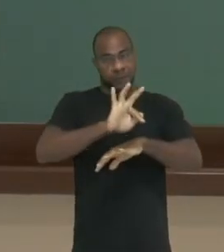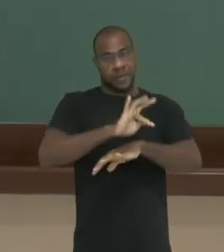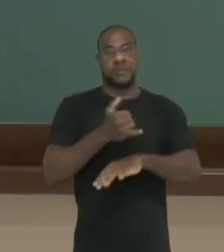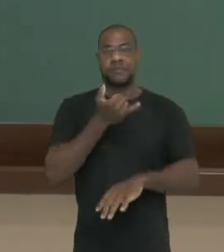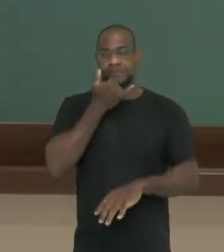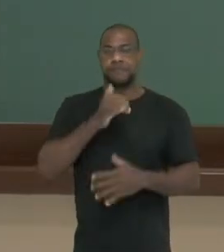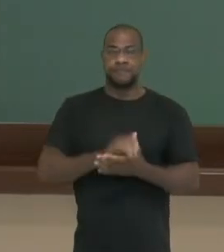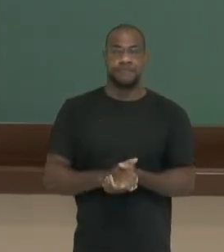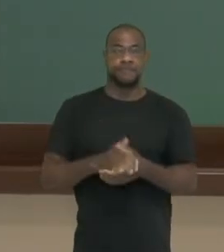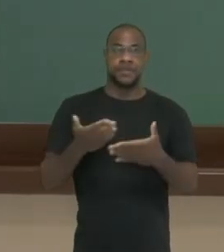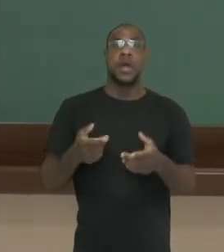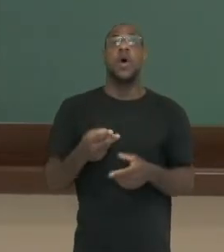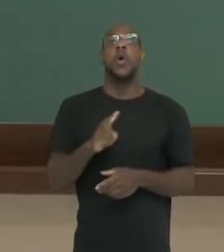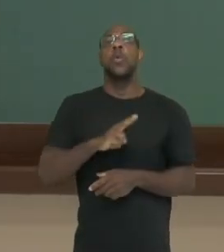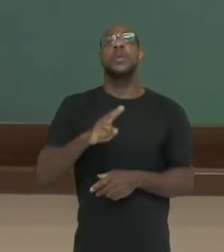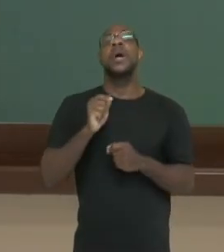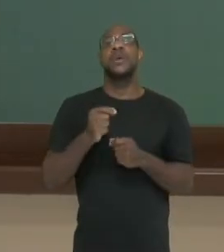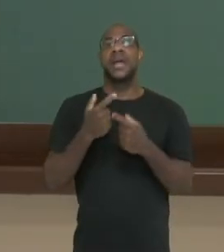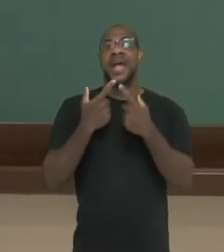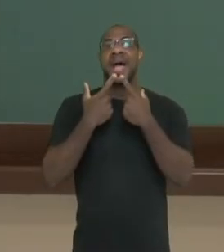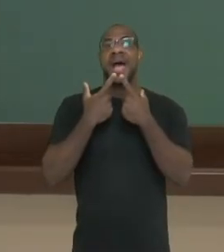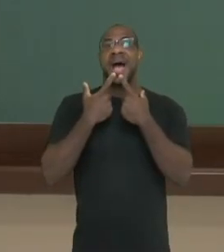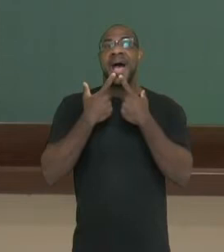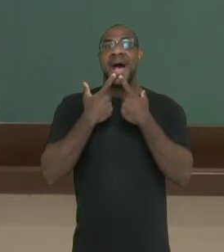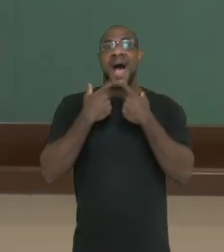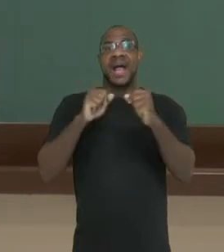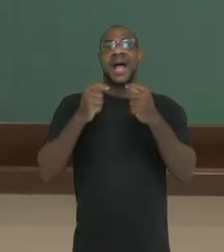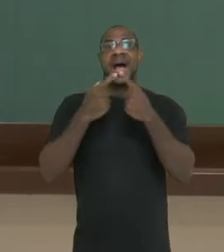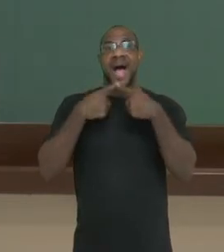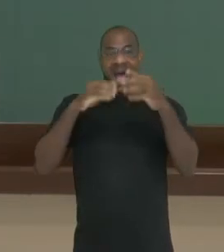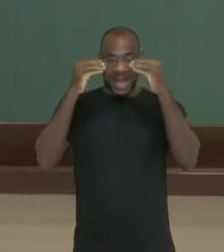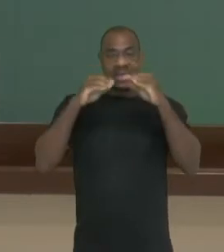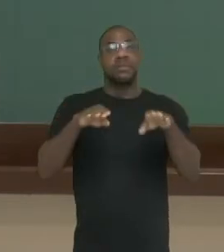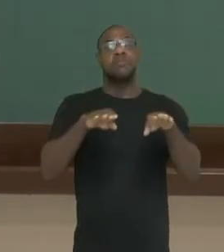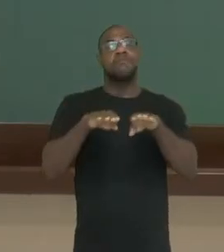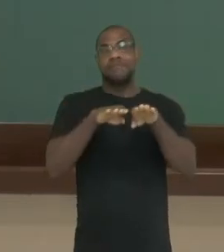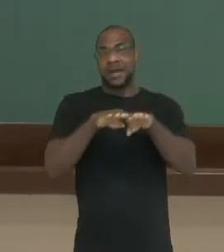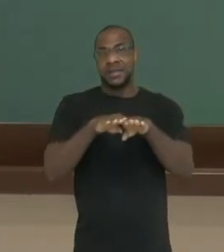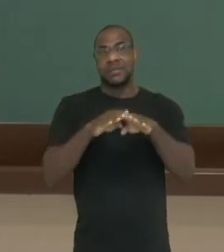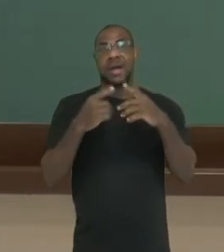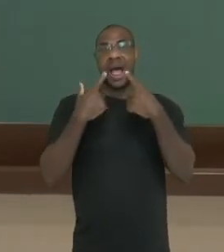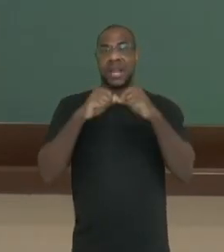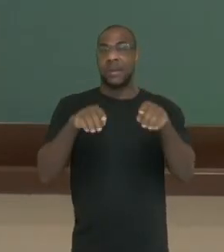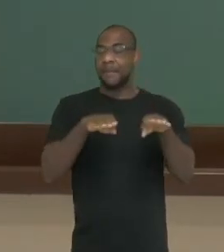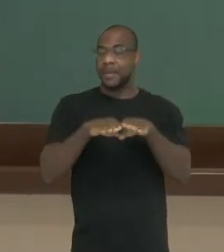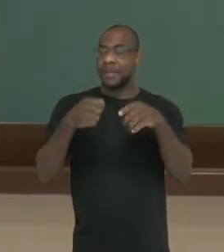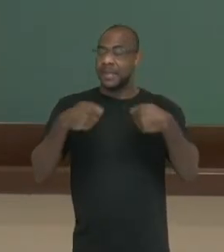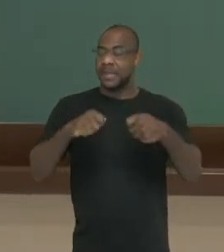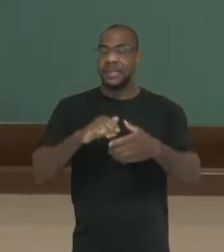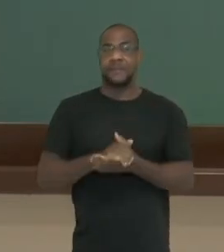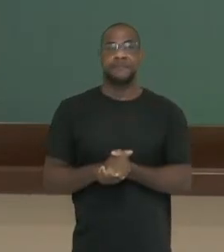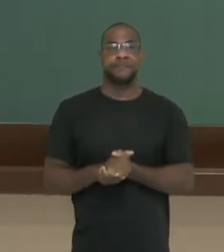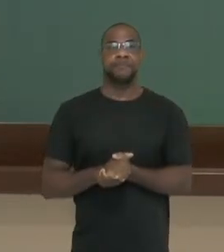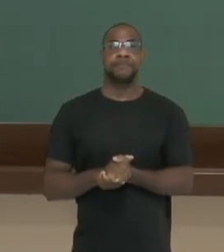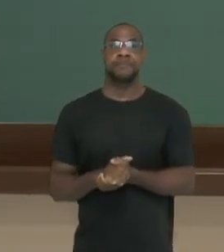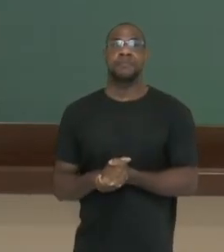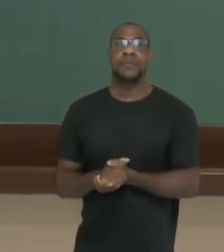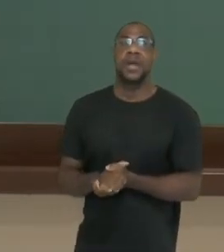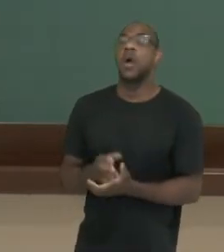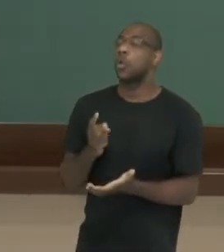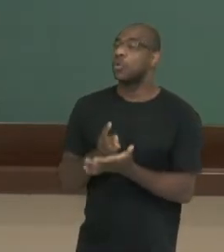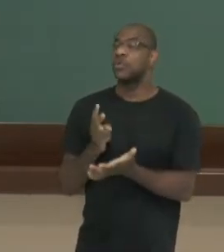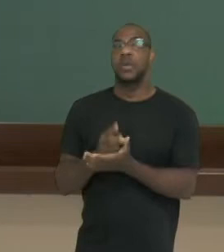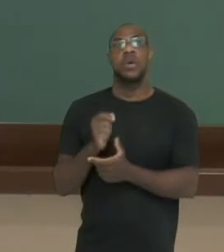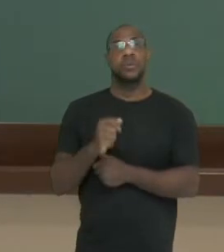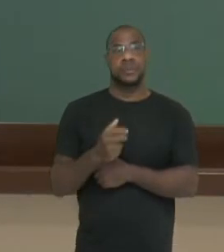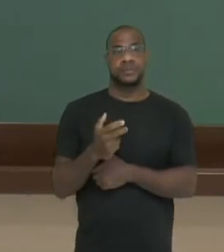língua padrão, né? Com maior formalidade, certo? Então só algumas observações. Então vamos continuar aqui uma reflexão sobre